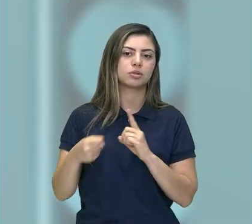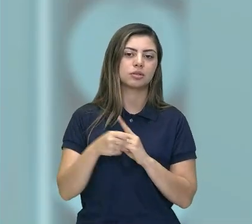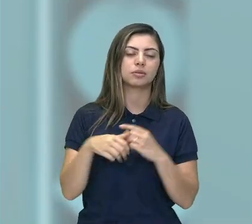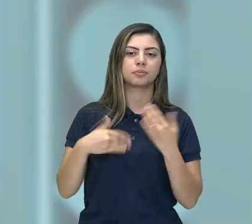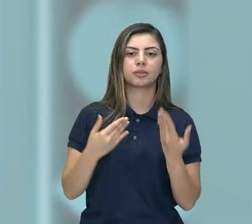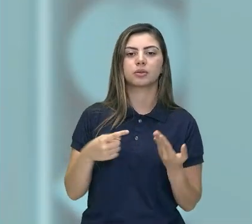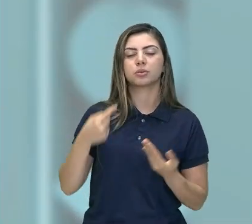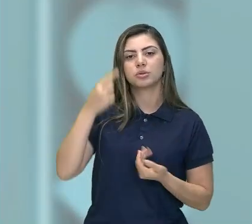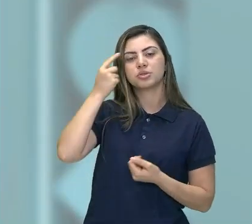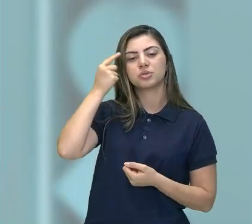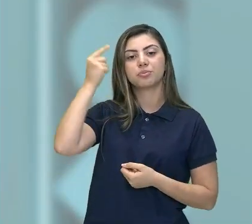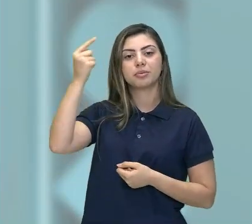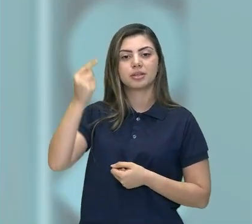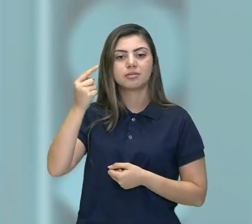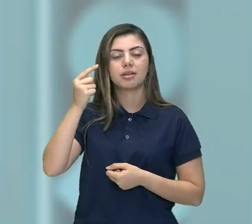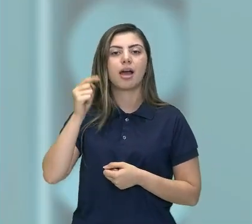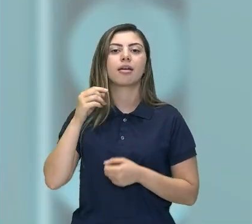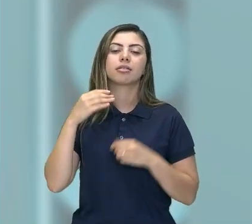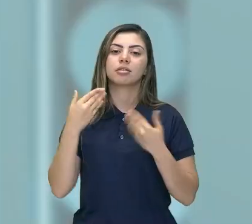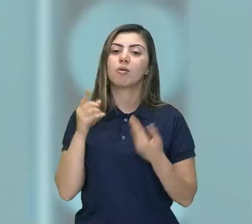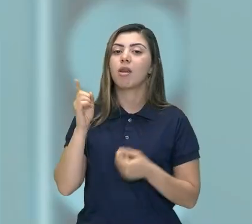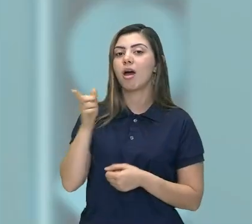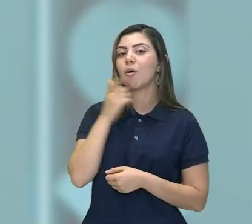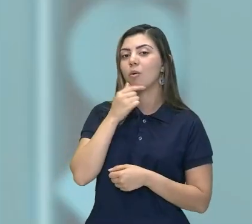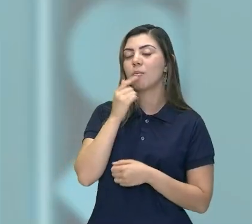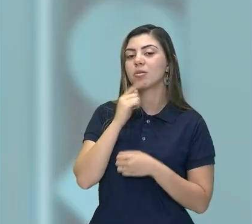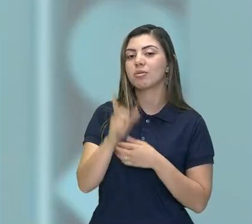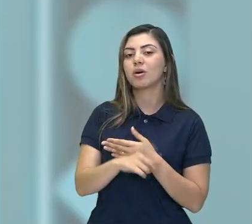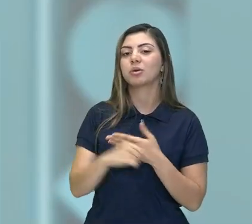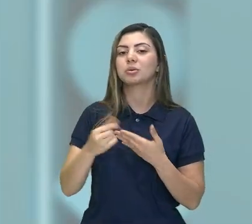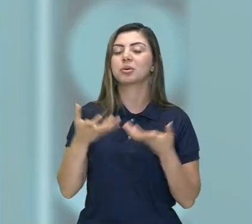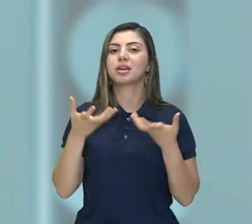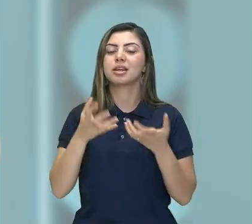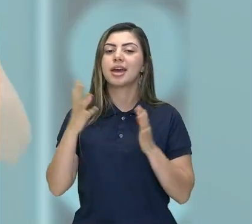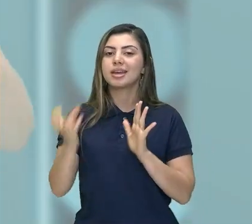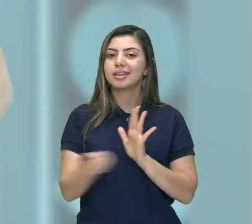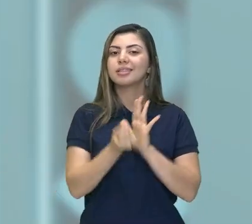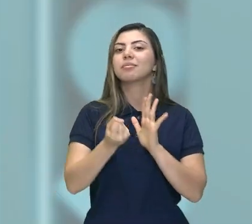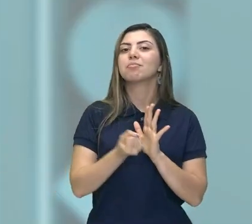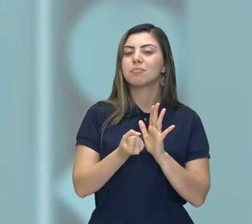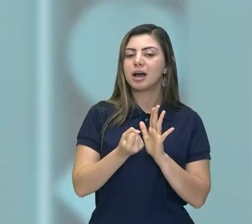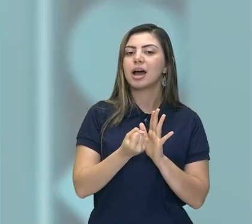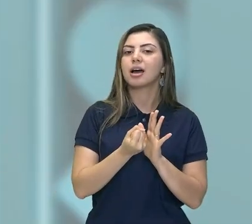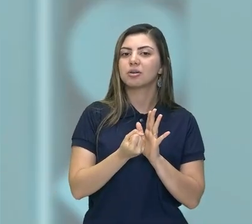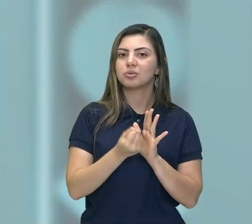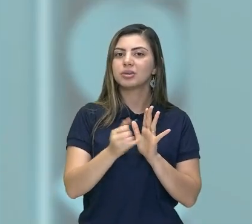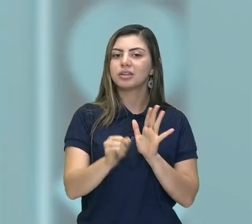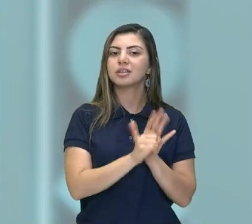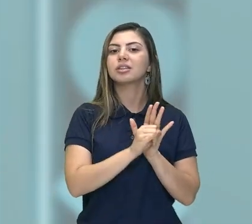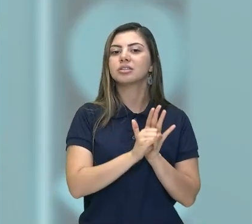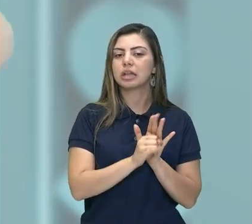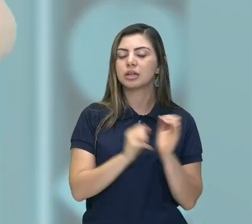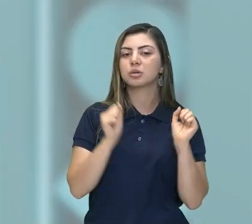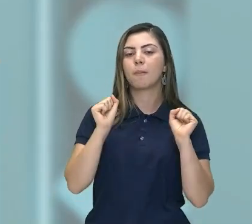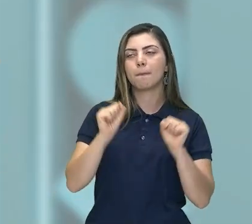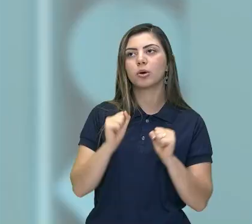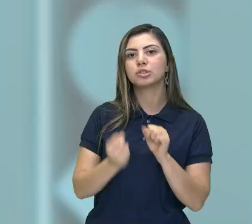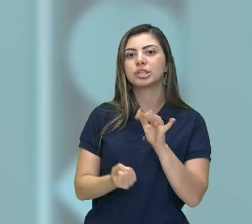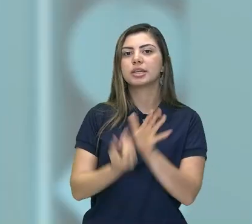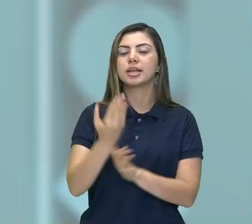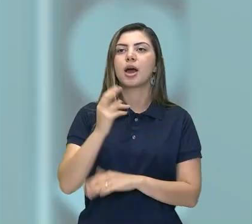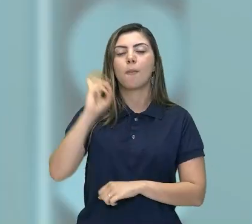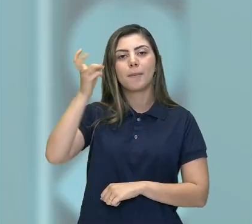Ariano Suassuna, realmente, ele queria trazer essa identidade, essa característica de que pode existir uma cultura,